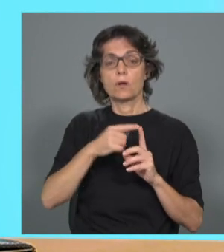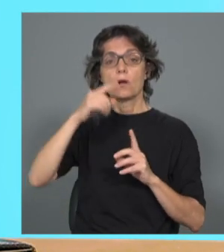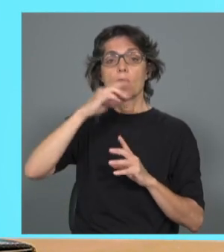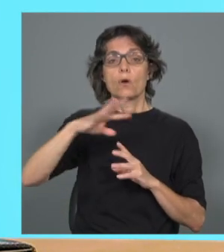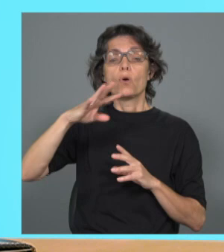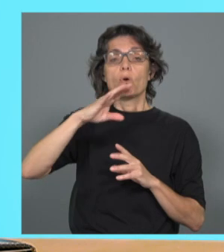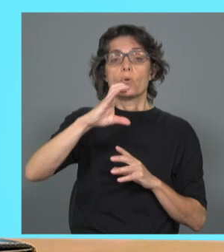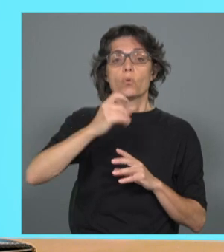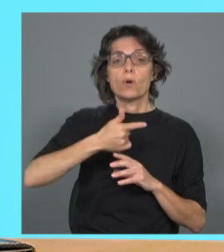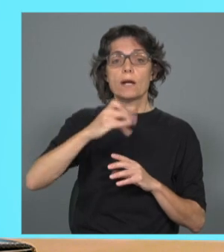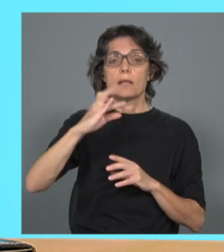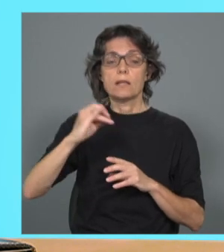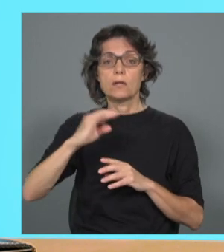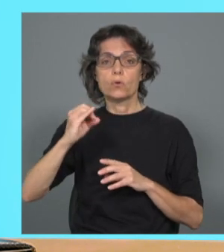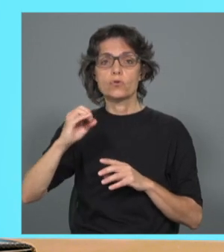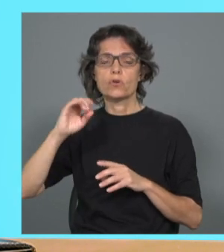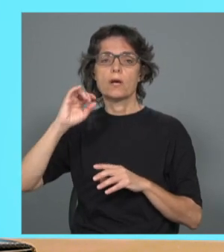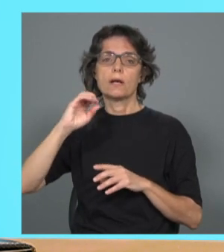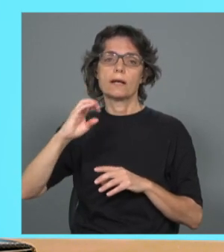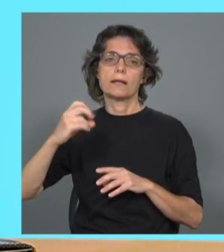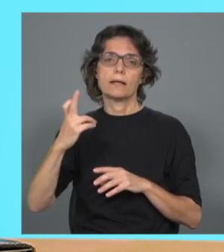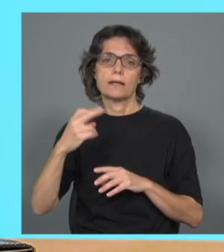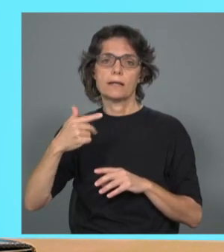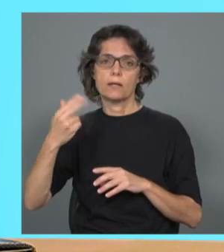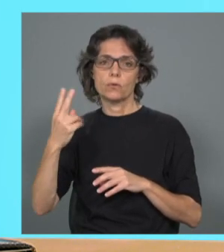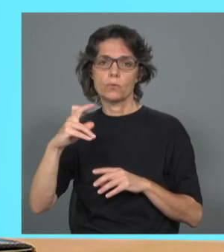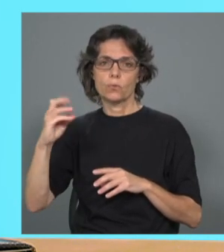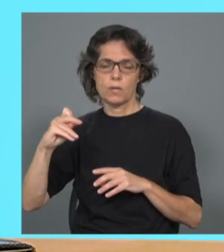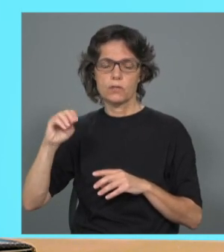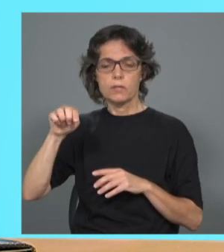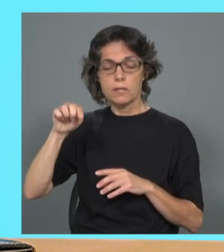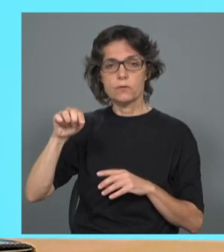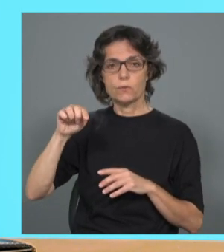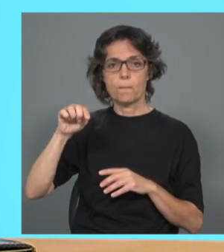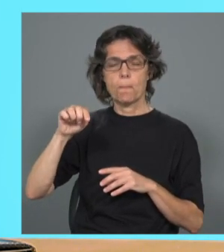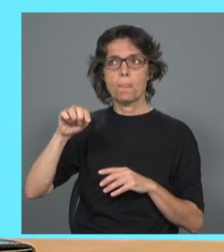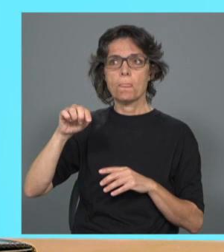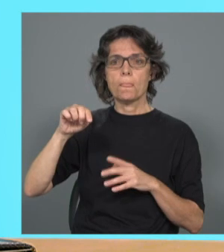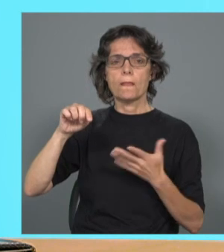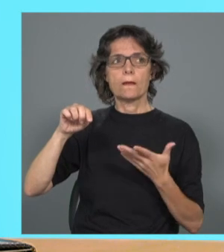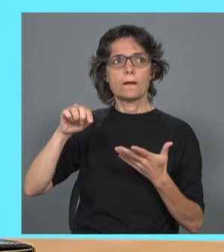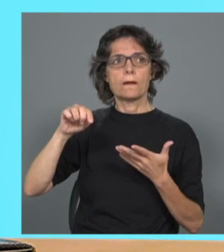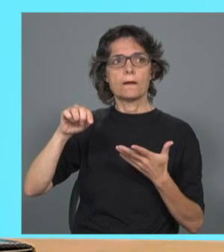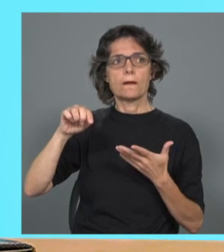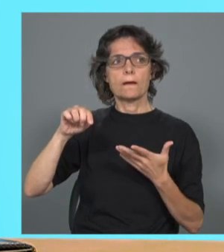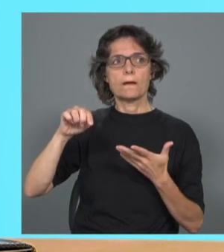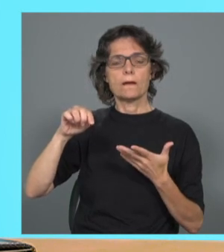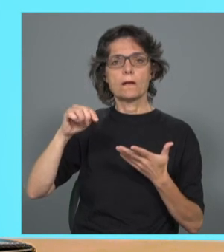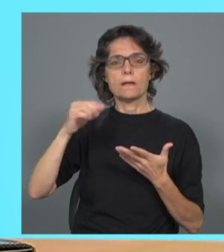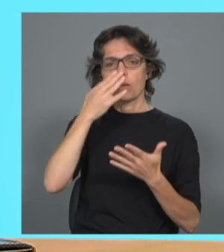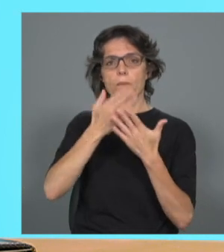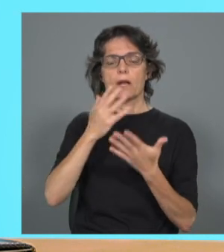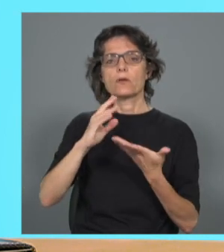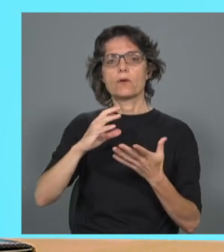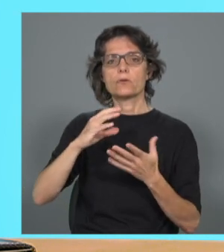seja, há facto, a questão ambiental e o desequilíbrio ambiental é um problema. Realmente não